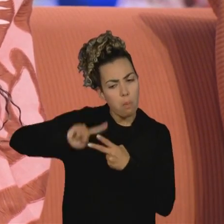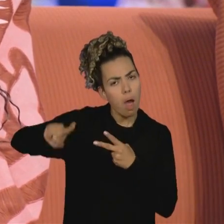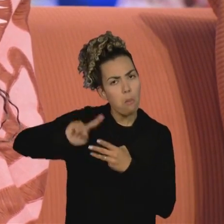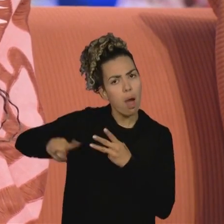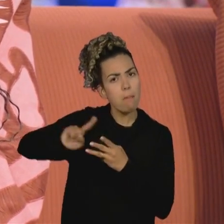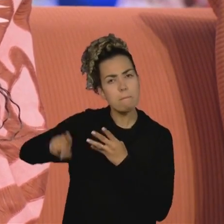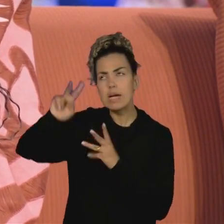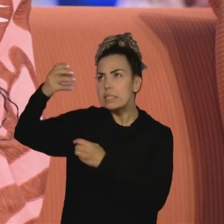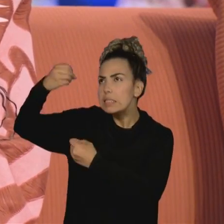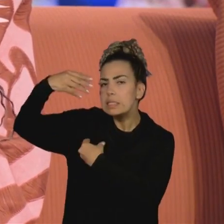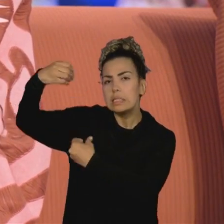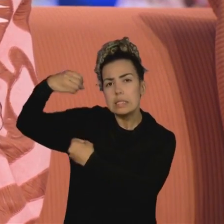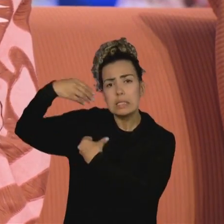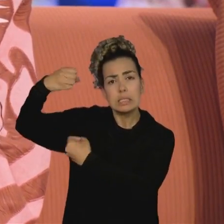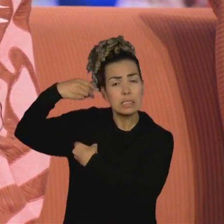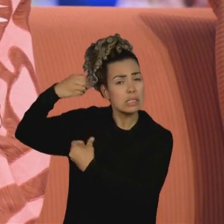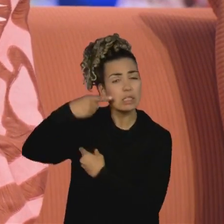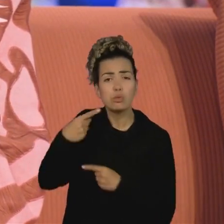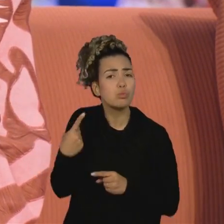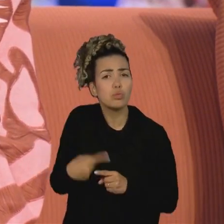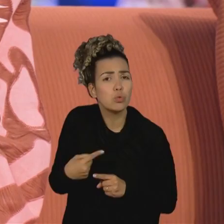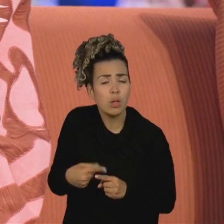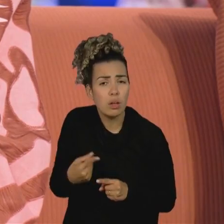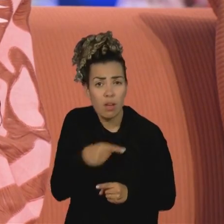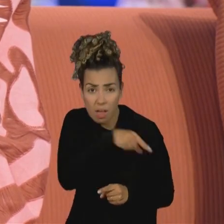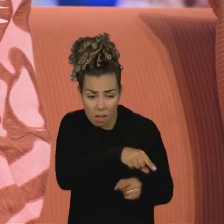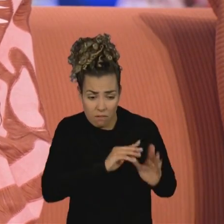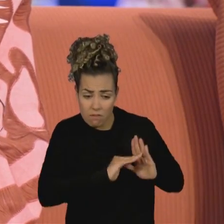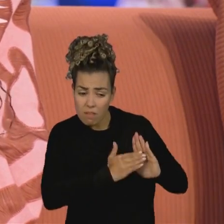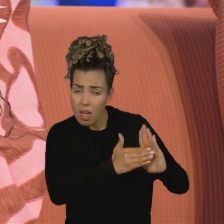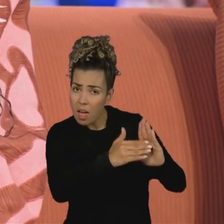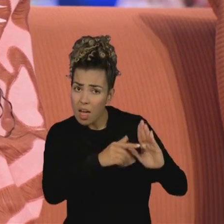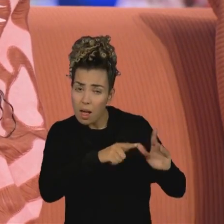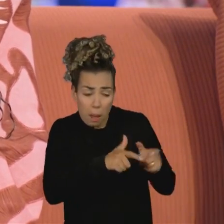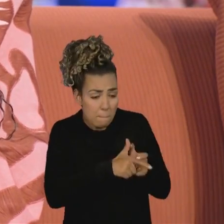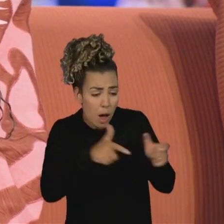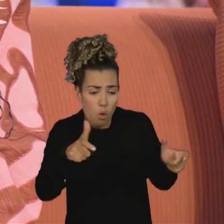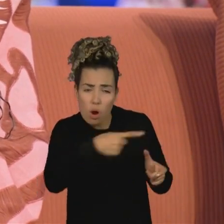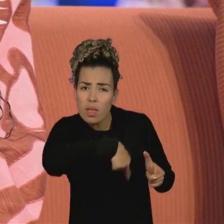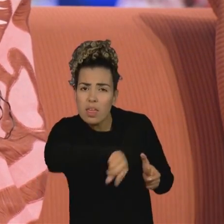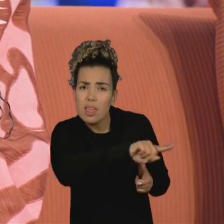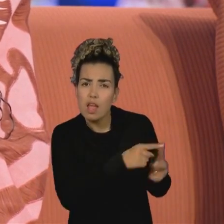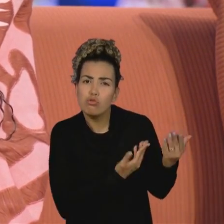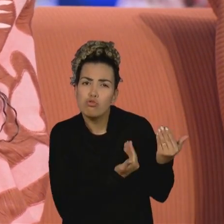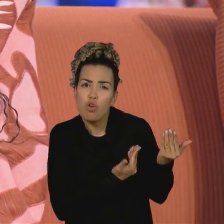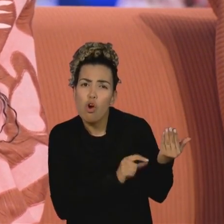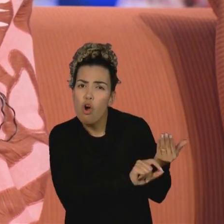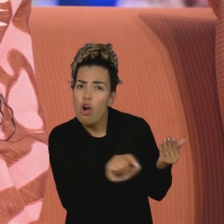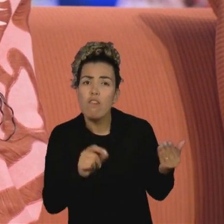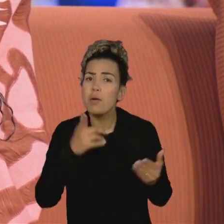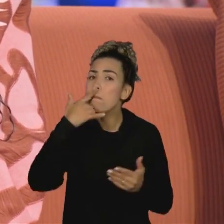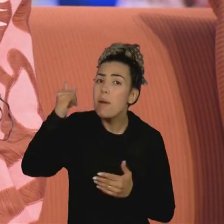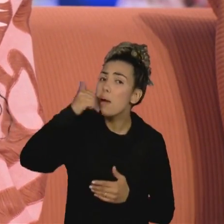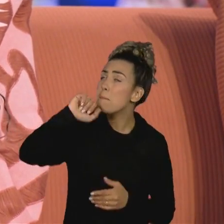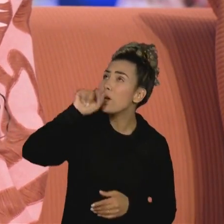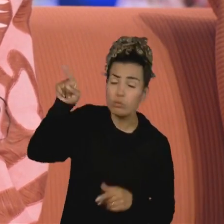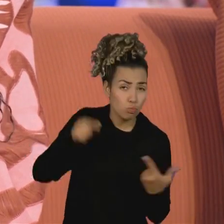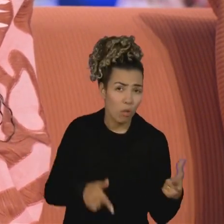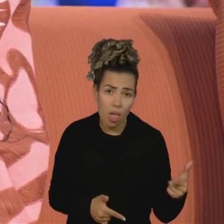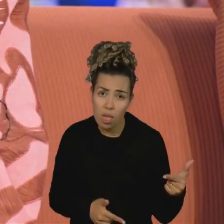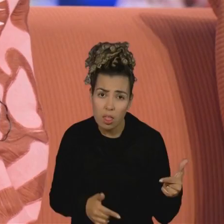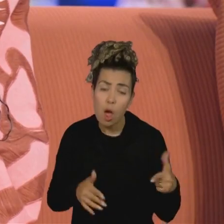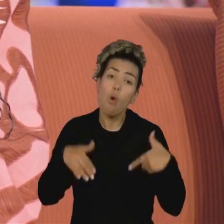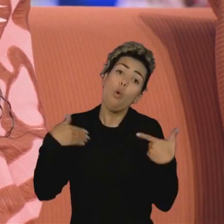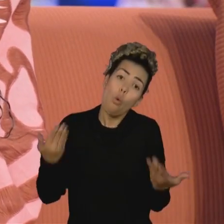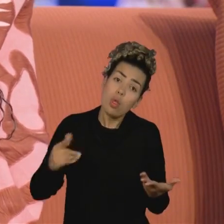esses jovens, eles nem têm pais. Ou muitas das vezes eles nem veem tanto os pais deles, porque eles estão sempre trabalhando, né? E essas crianças